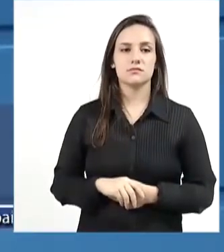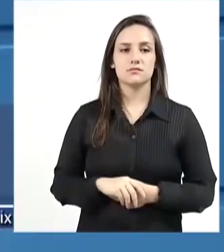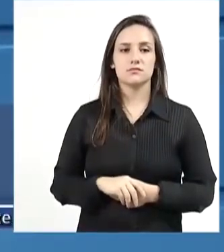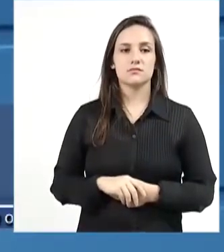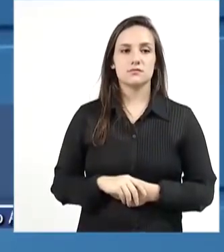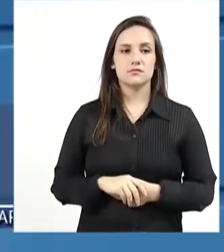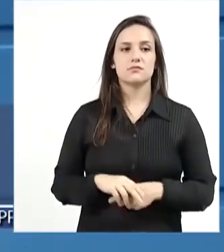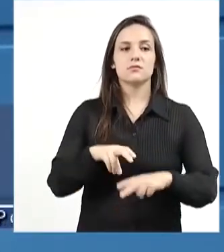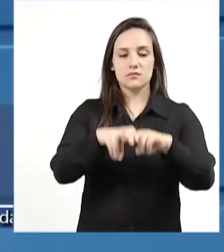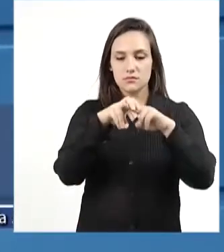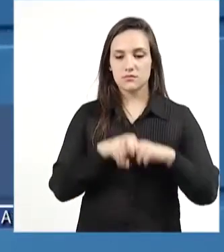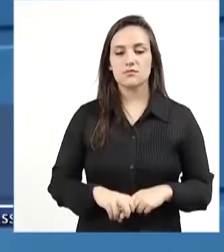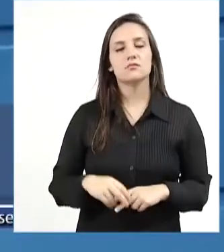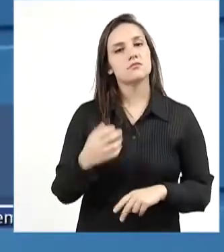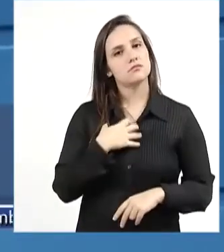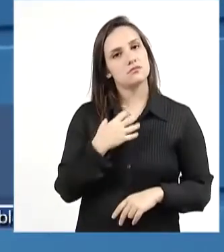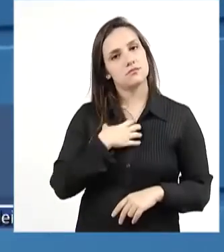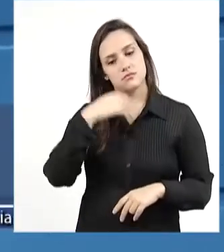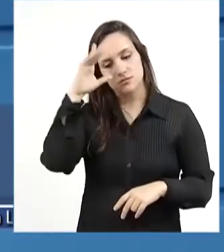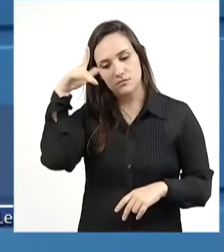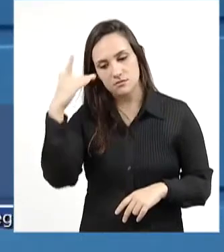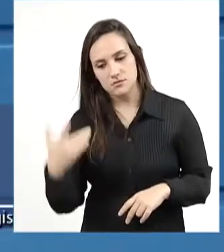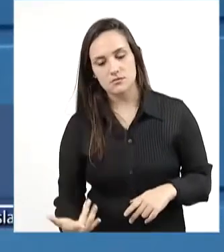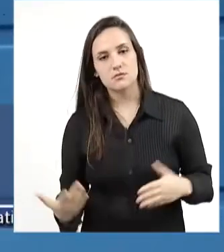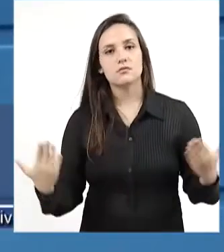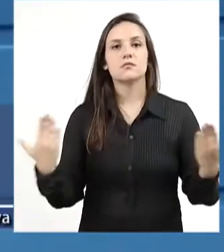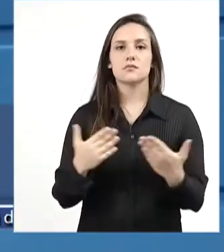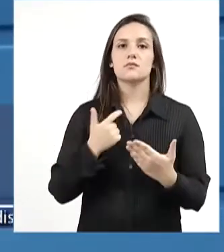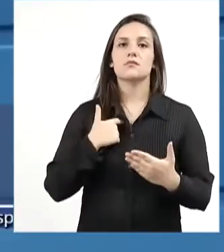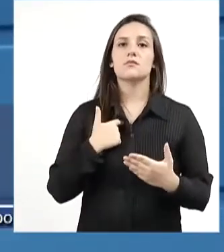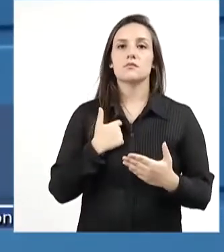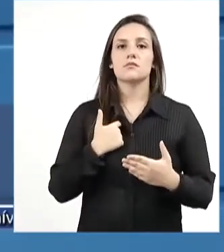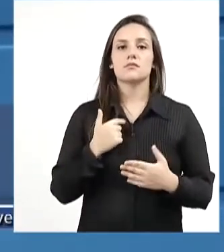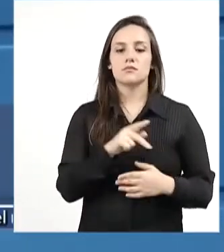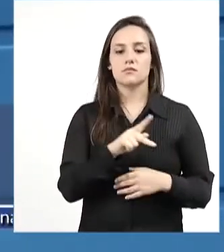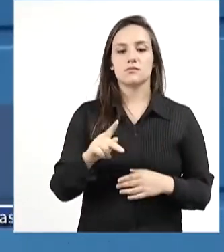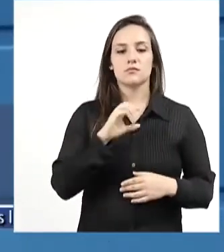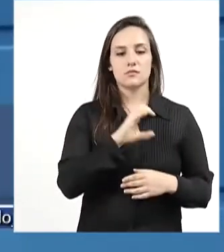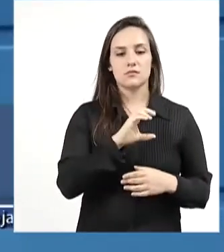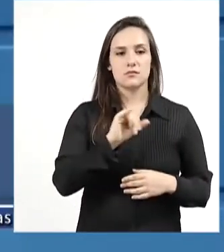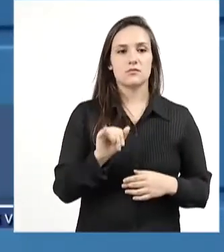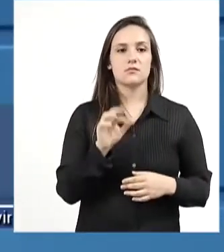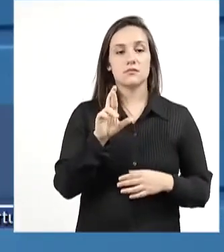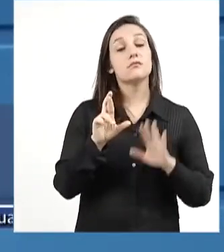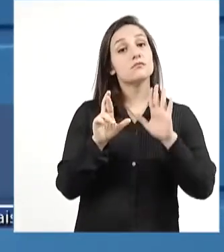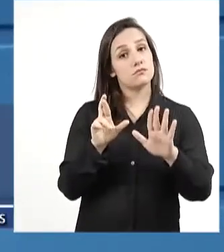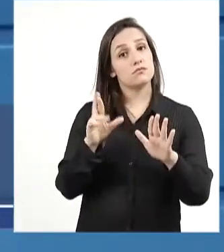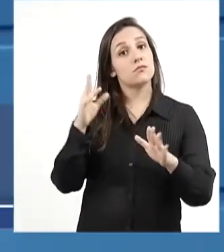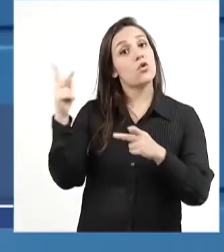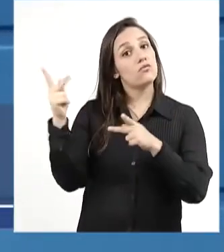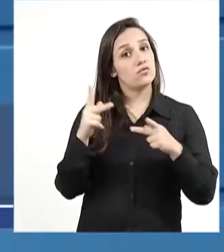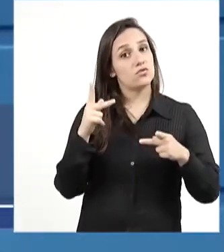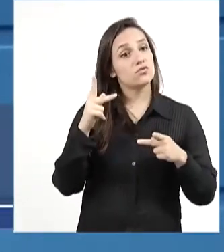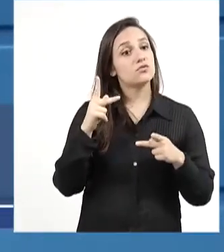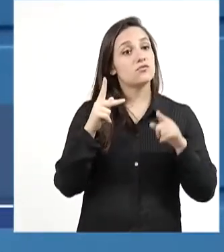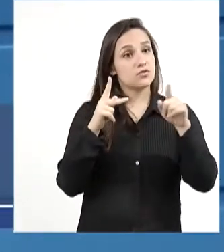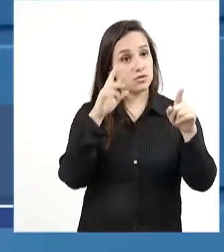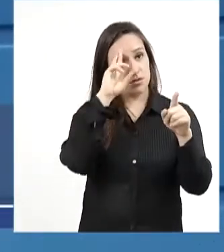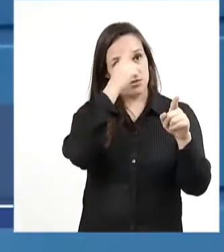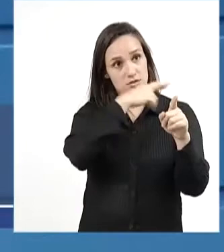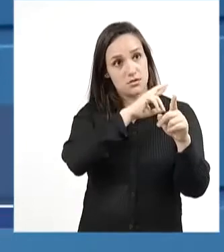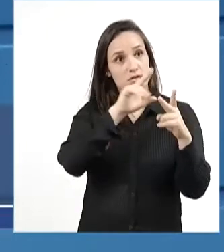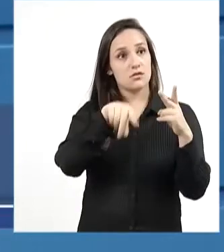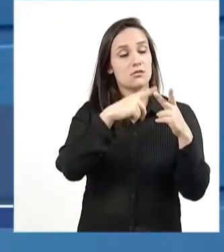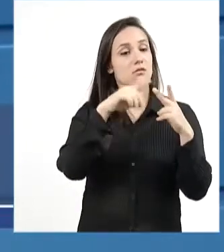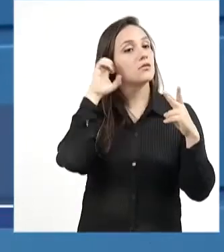desta maneira, eu me sinto honrado em poder estar ali à frente da CCJ. Já aproveito para convocar os nobres pares, deputado professor Rinaldo,